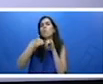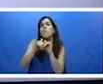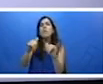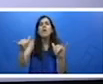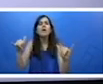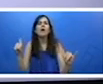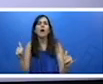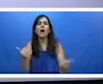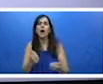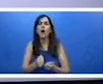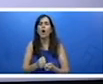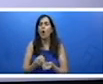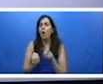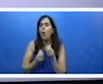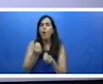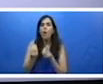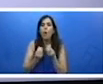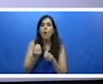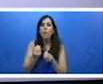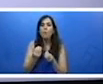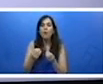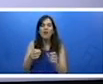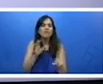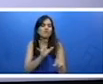obra, a influência que ela sofreu.